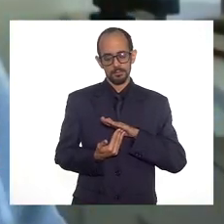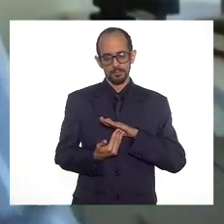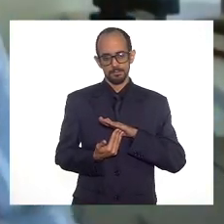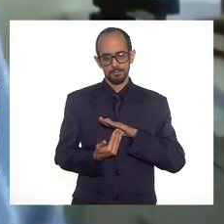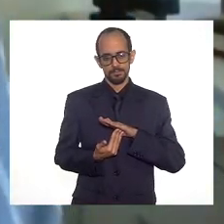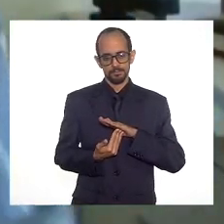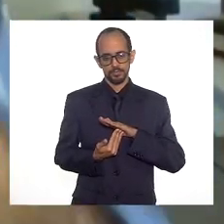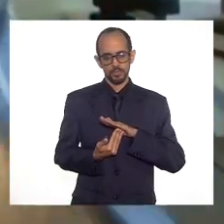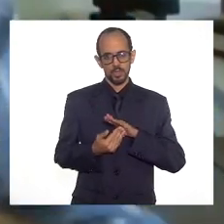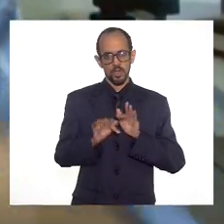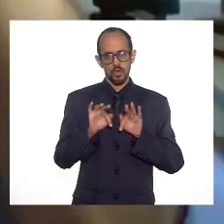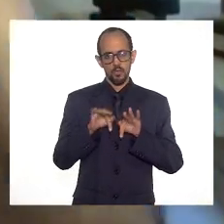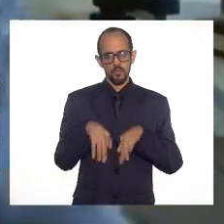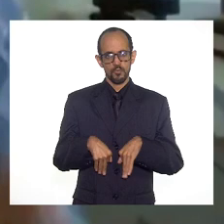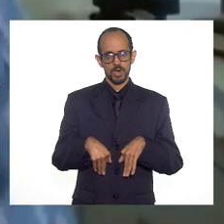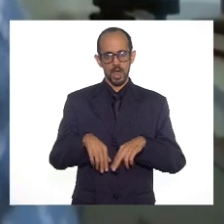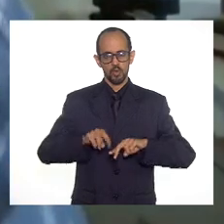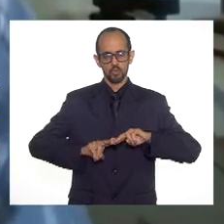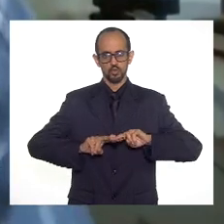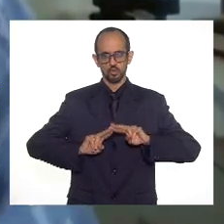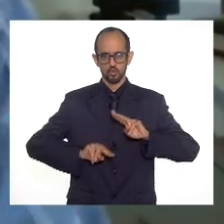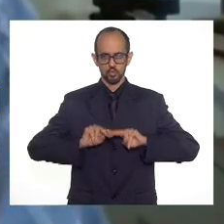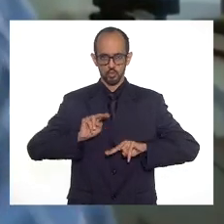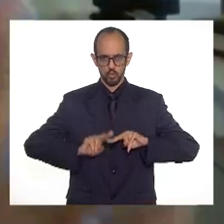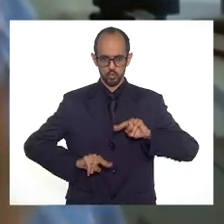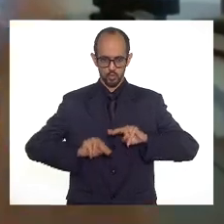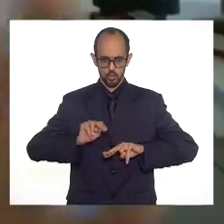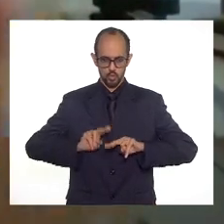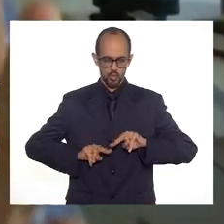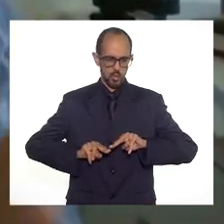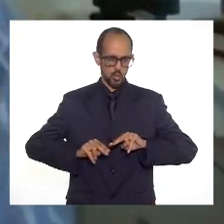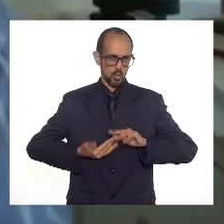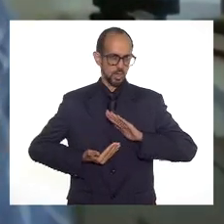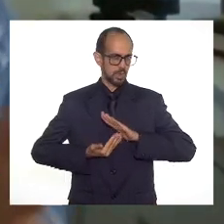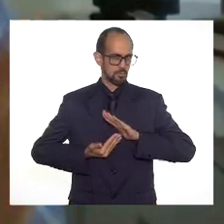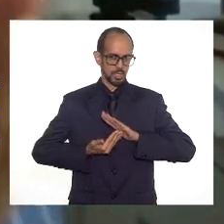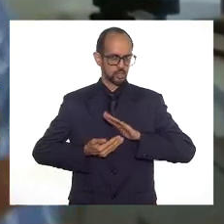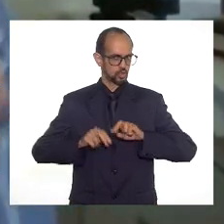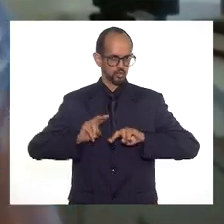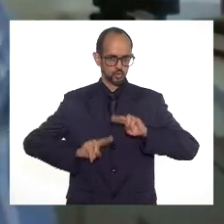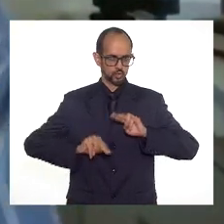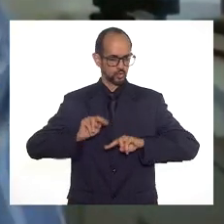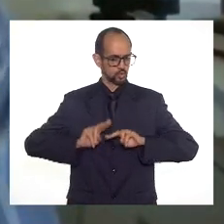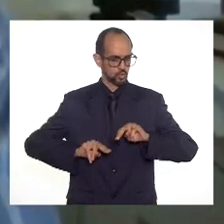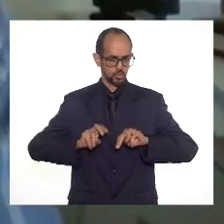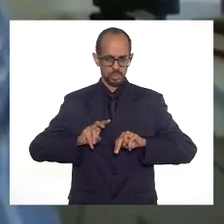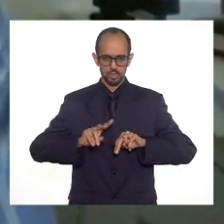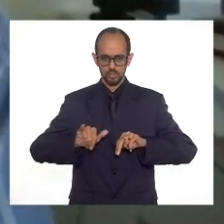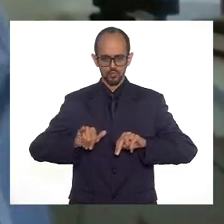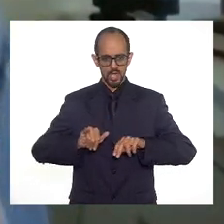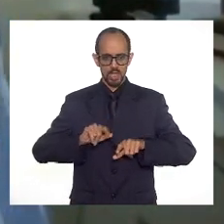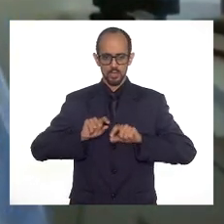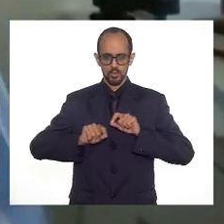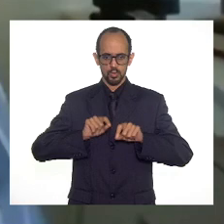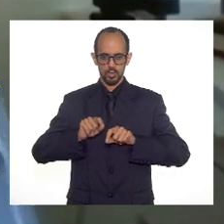o final do mês de junho, não mais do que isso, nós estaremos já,